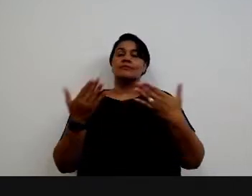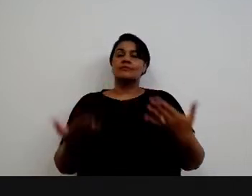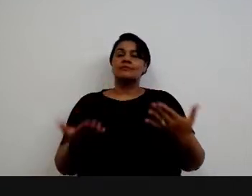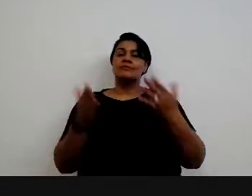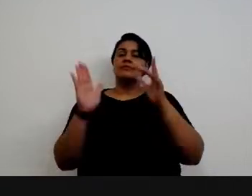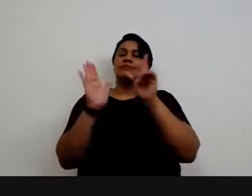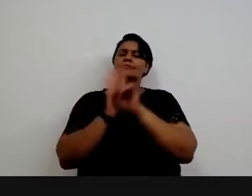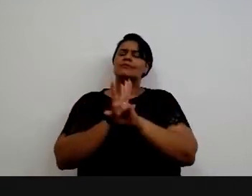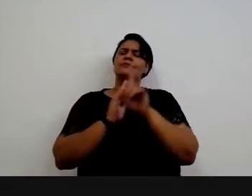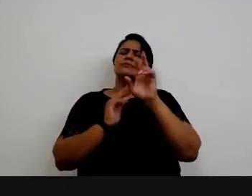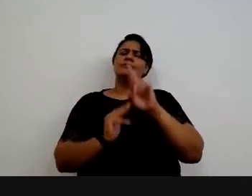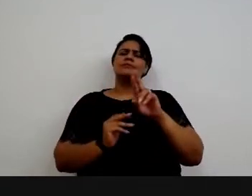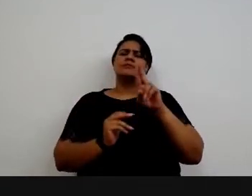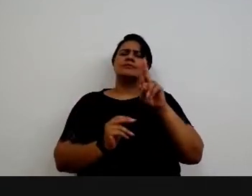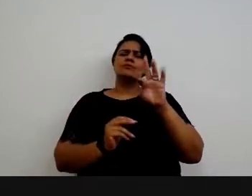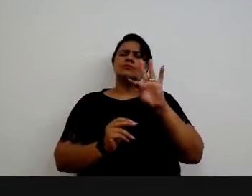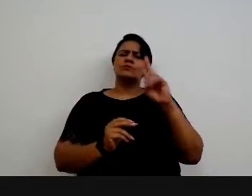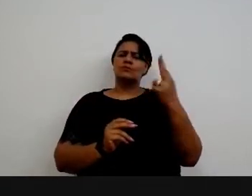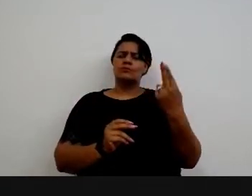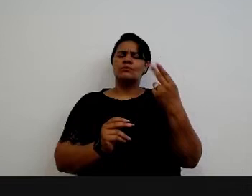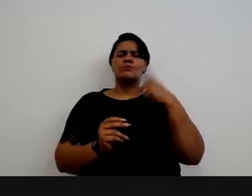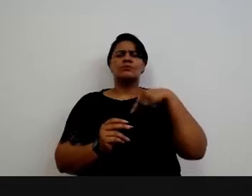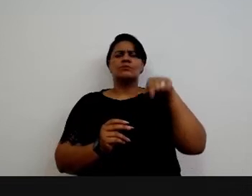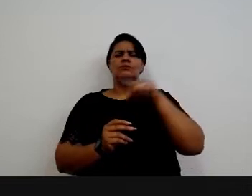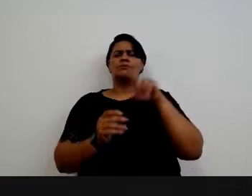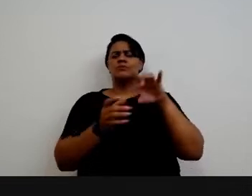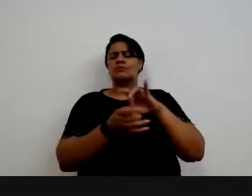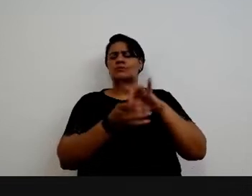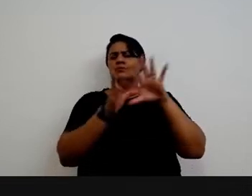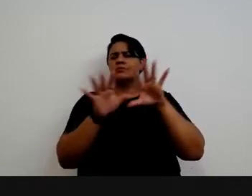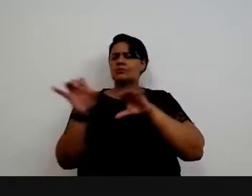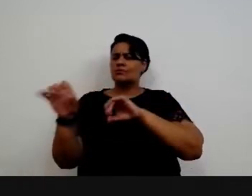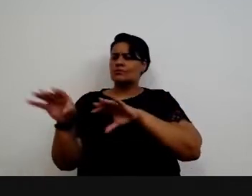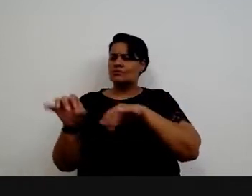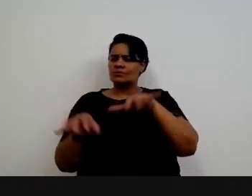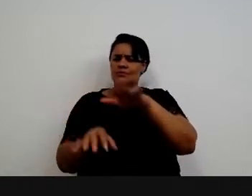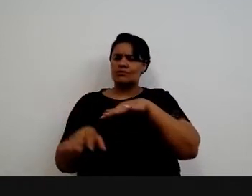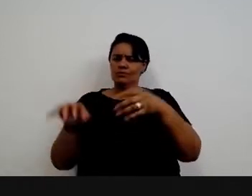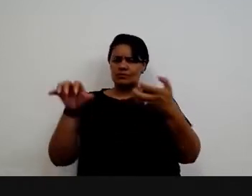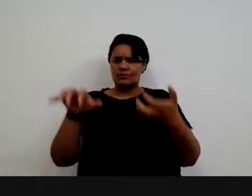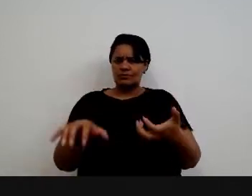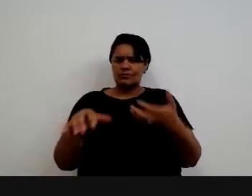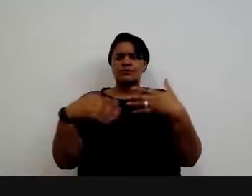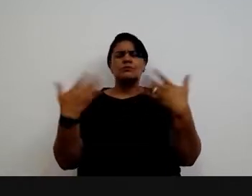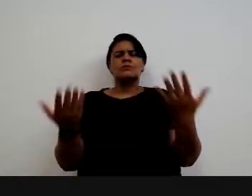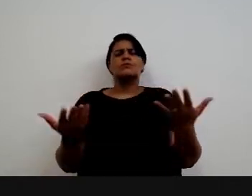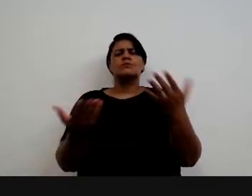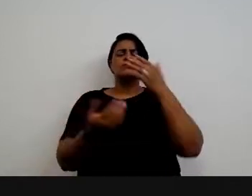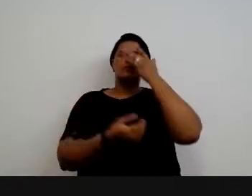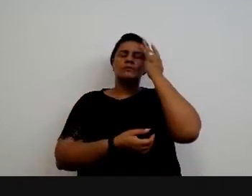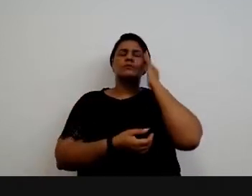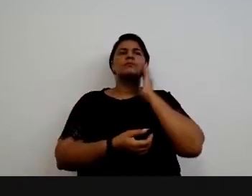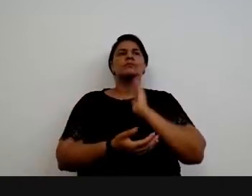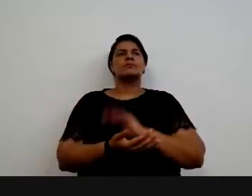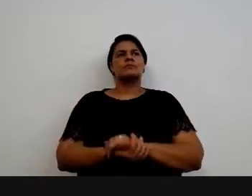e o parlamento? Qual é o nosso papel nisso? Eu falo que o parlamento é